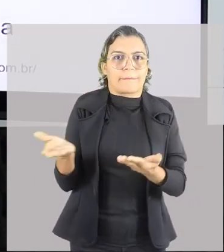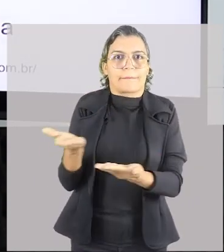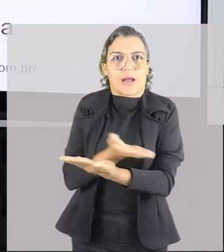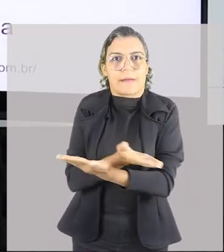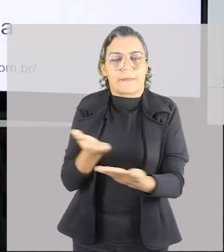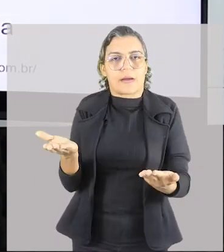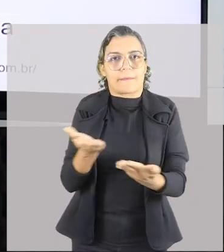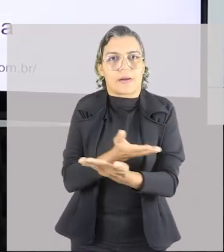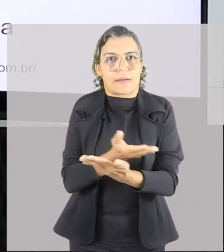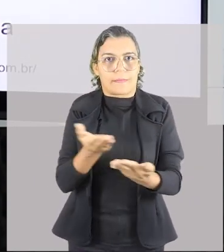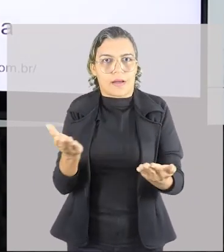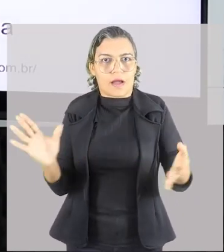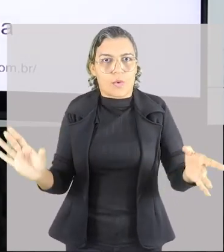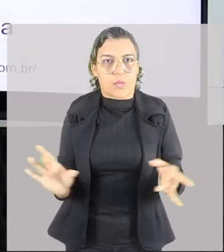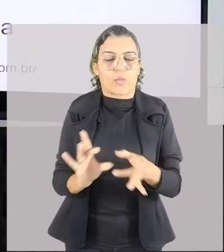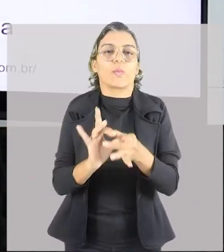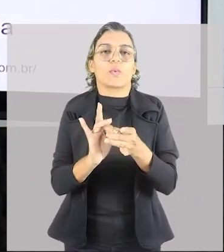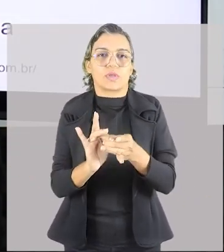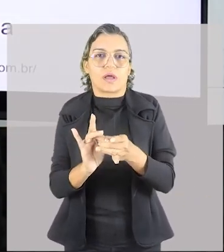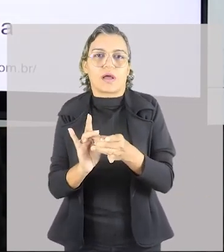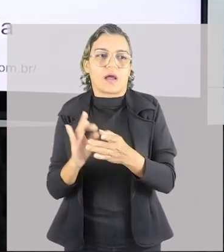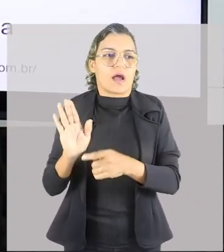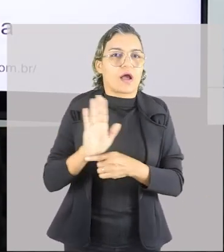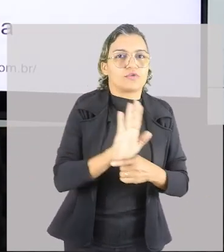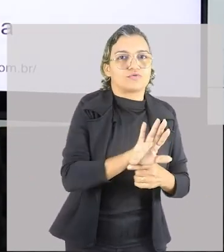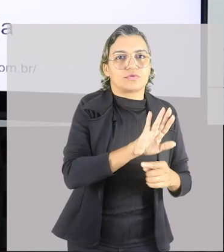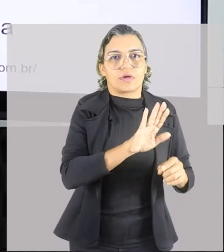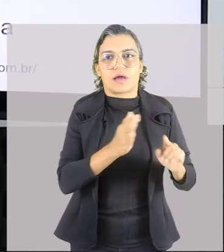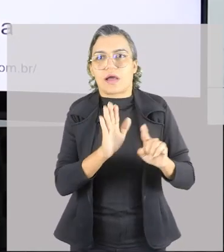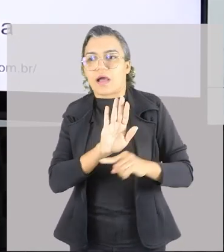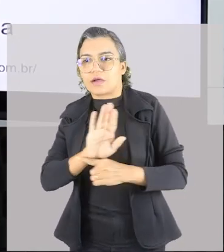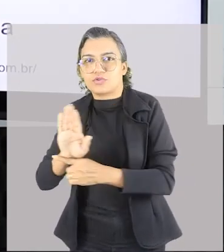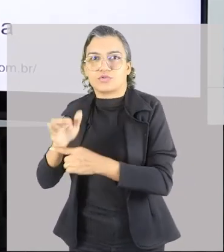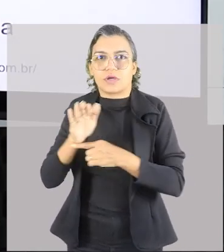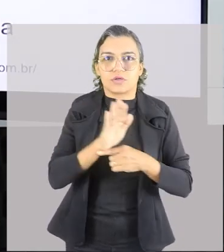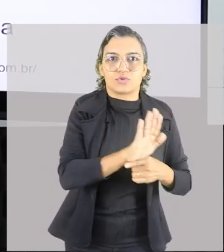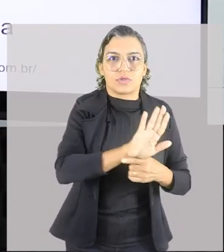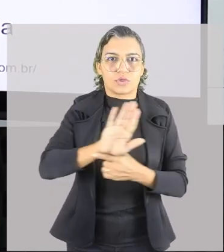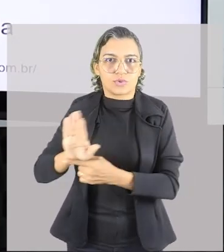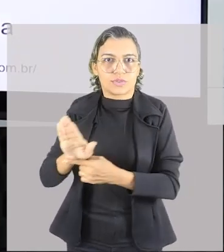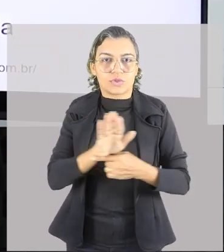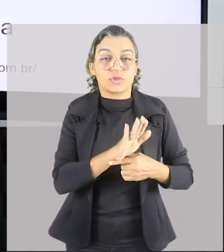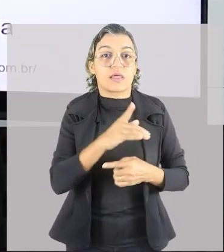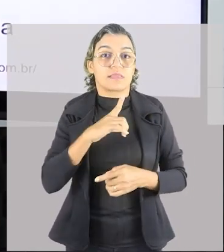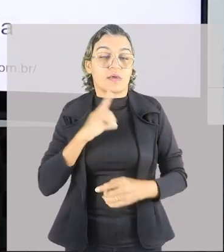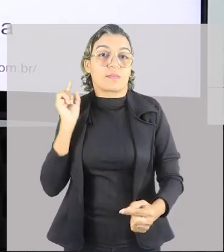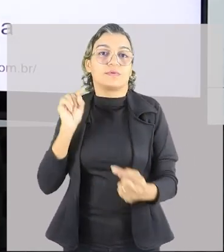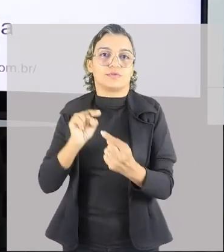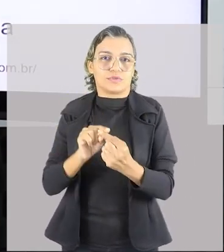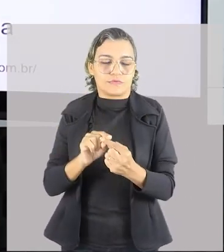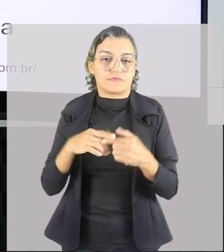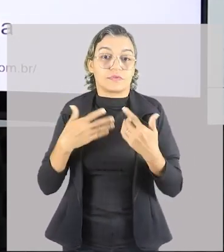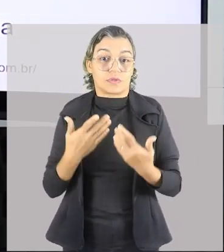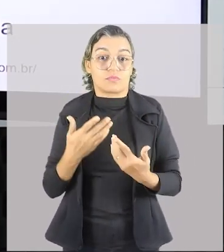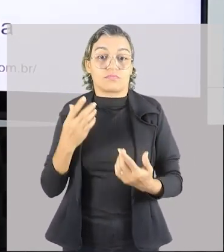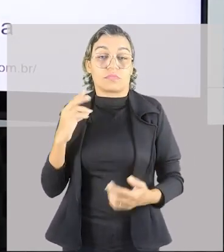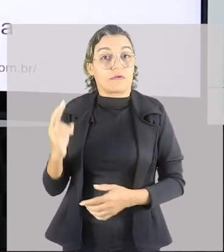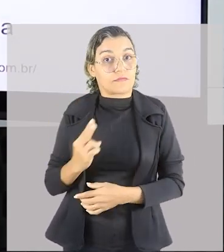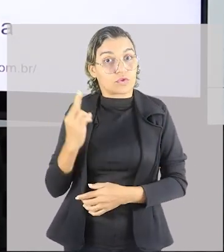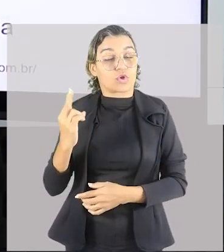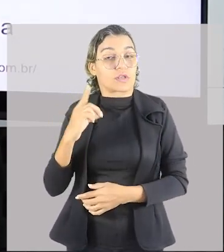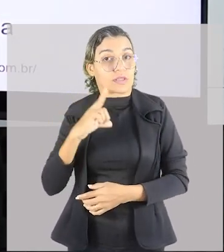a junção, a união, a cooperatividade para que alcance aquele objetivo. Então se a vitória